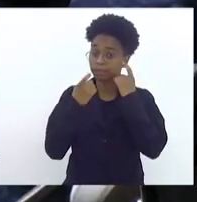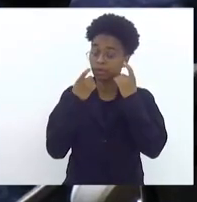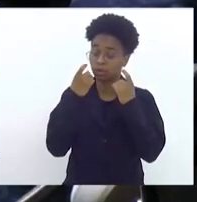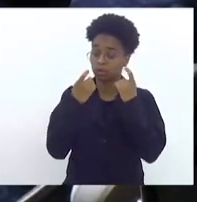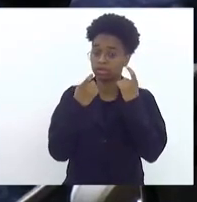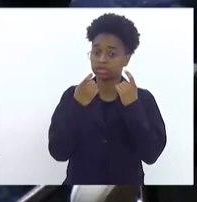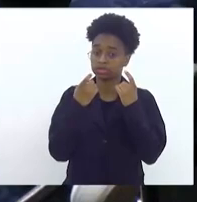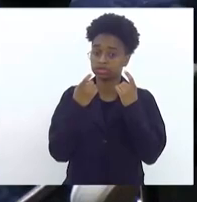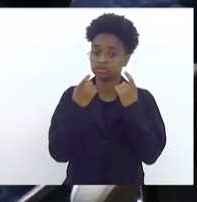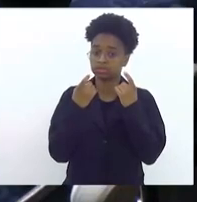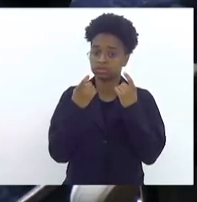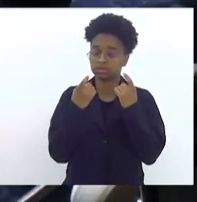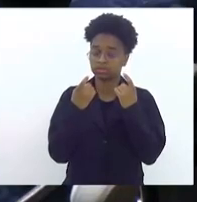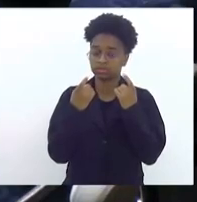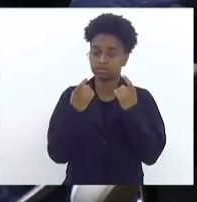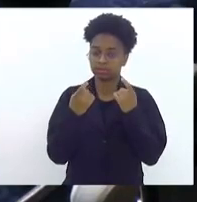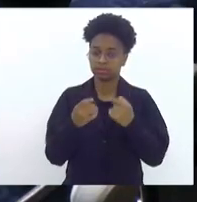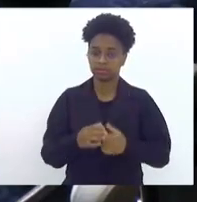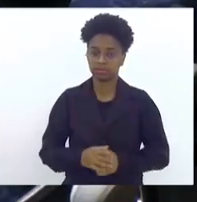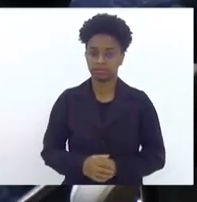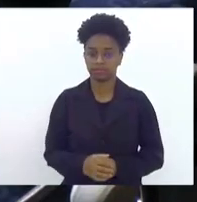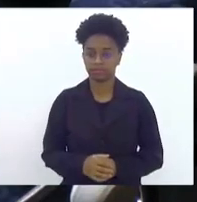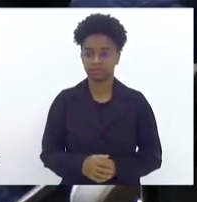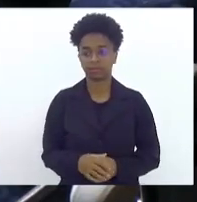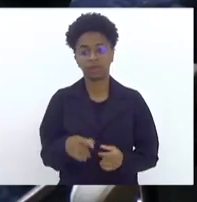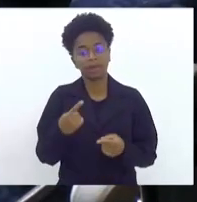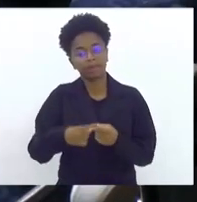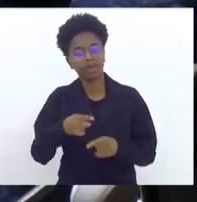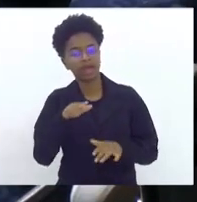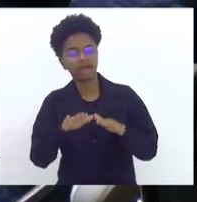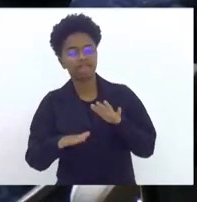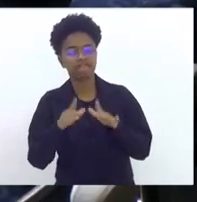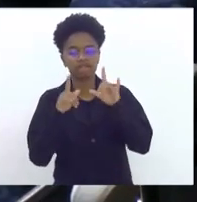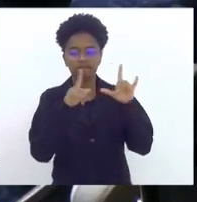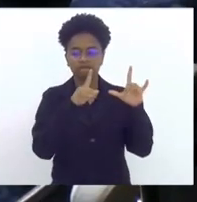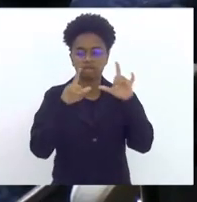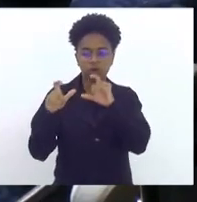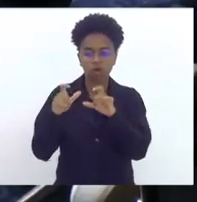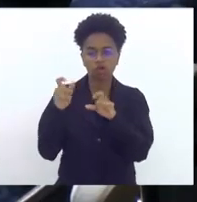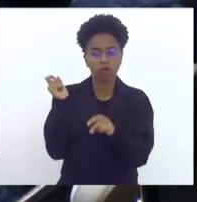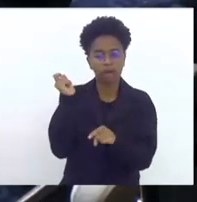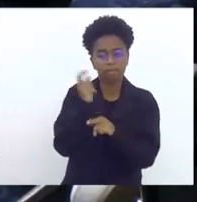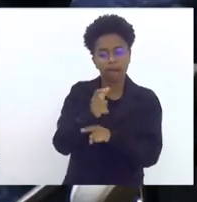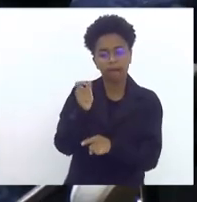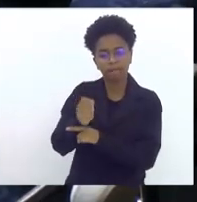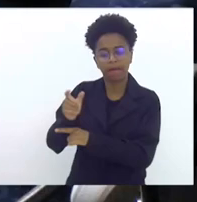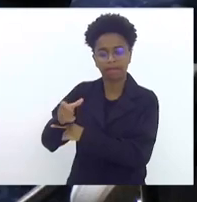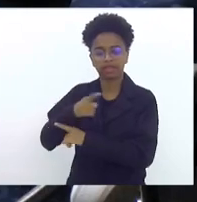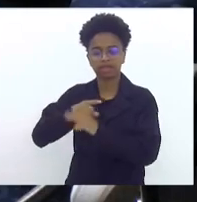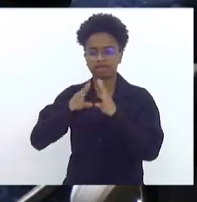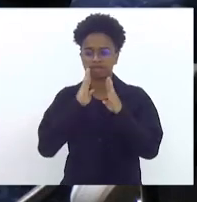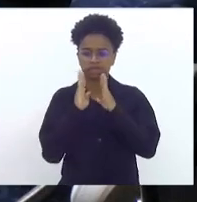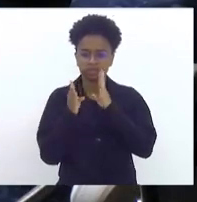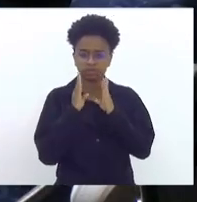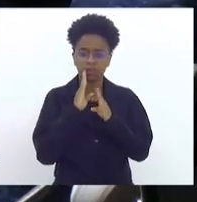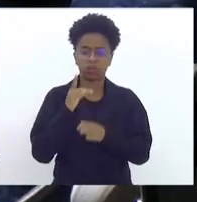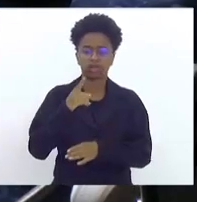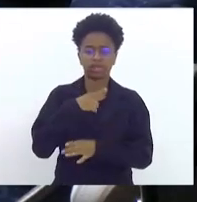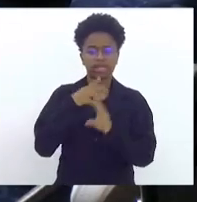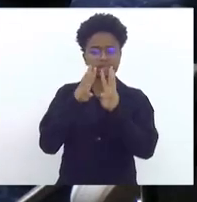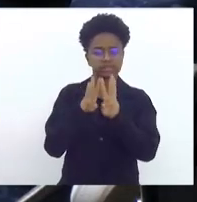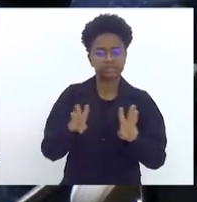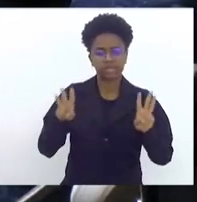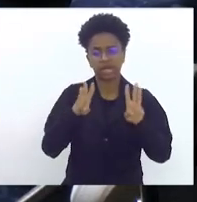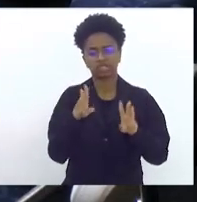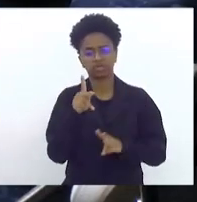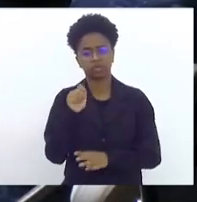tenho é que aquela foto aquela ofensa que tá no Facebook que tá num site de